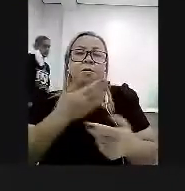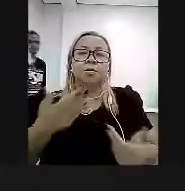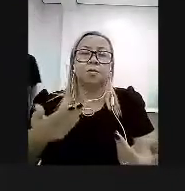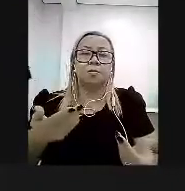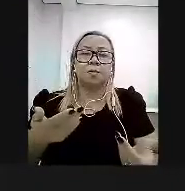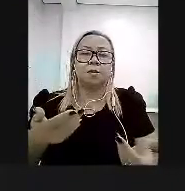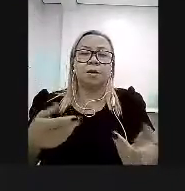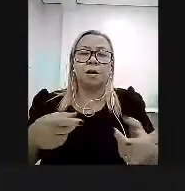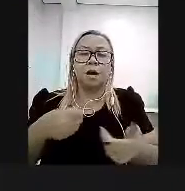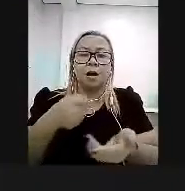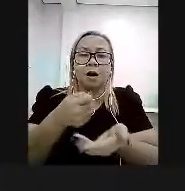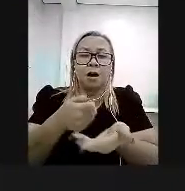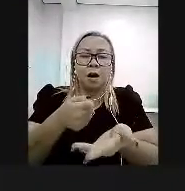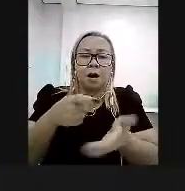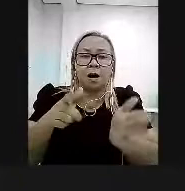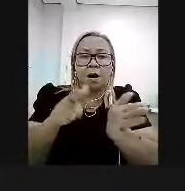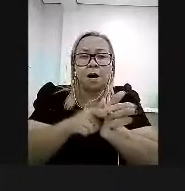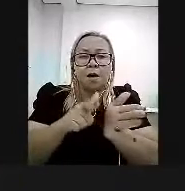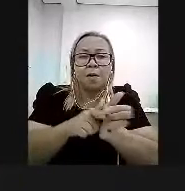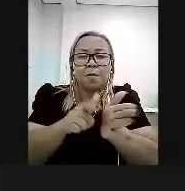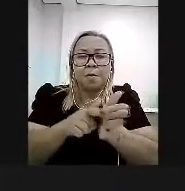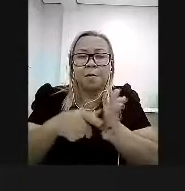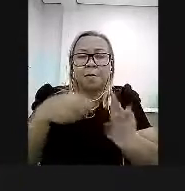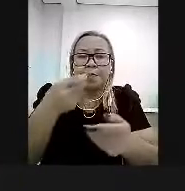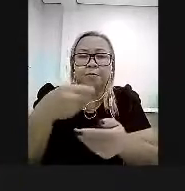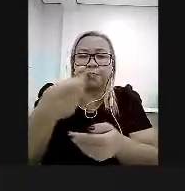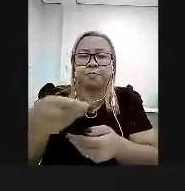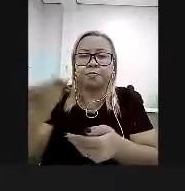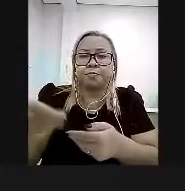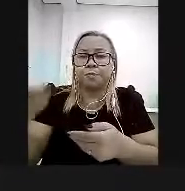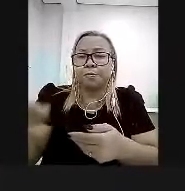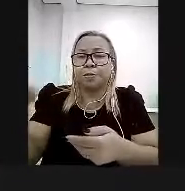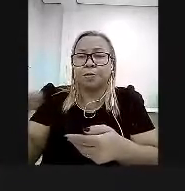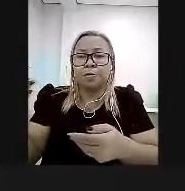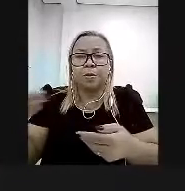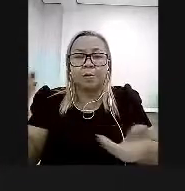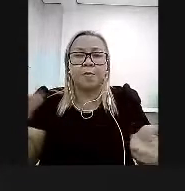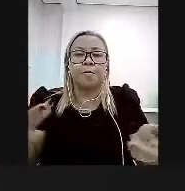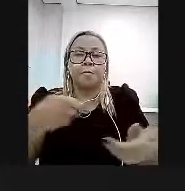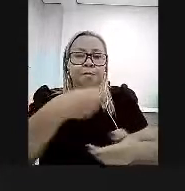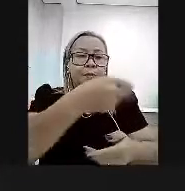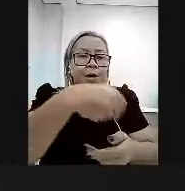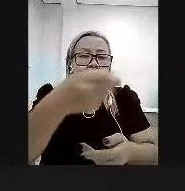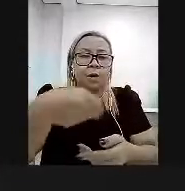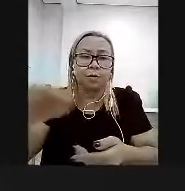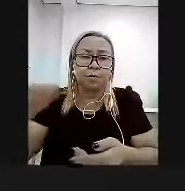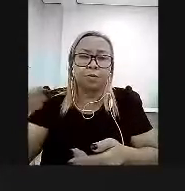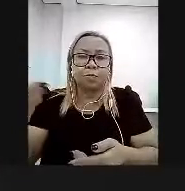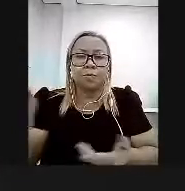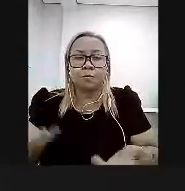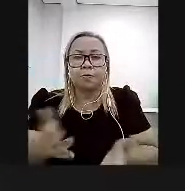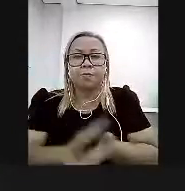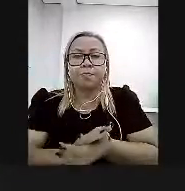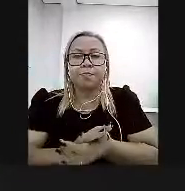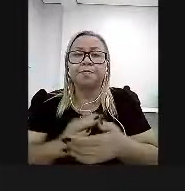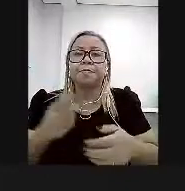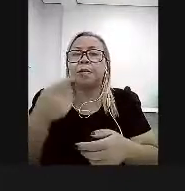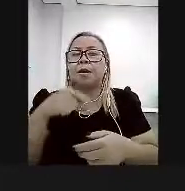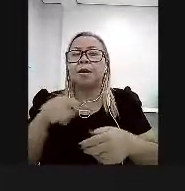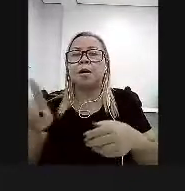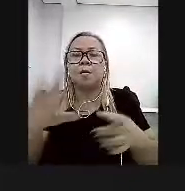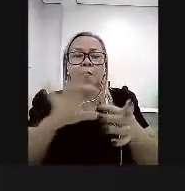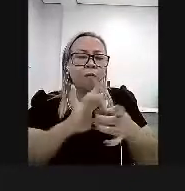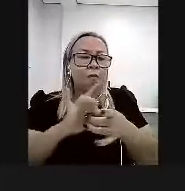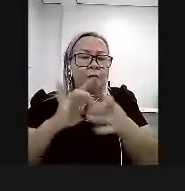né, que eram os presos, né, carregando um panfleto no bolso, ou mesmo panfletando. E eu fui ligando com